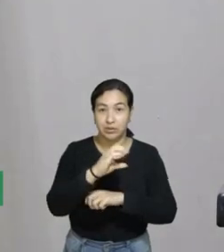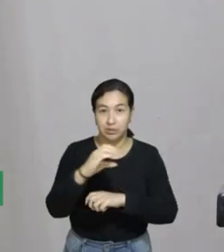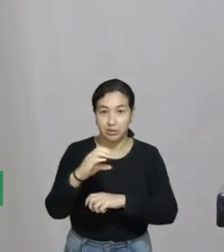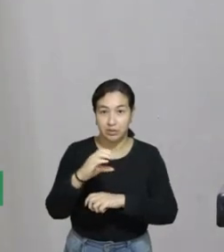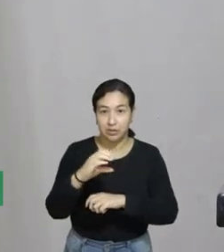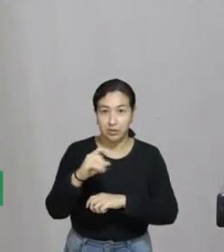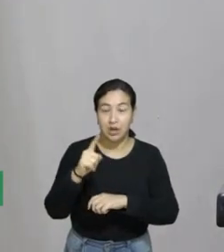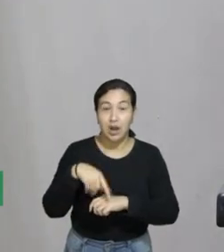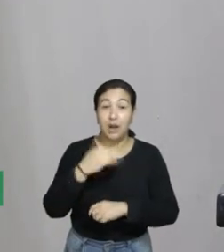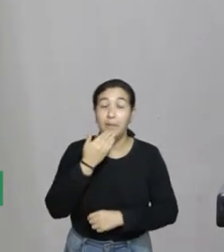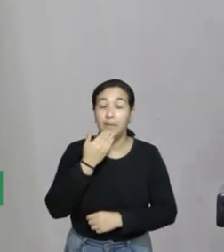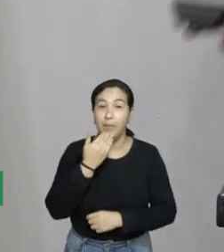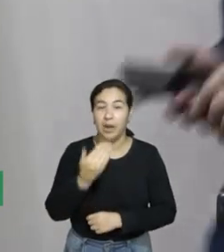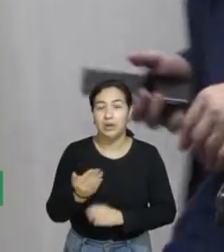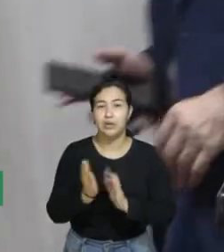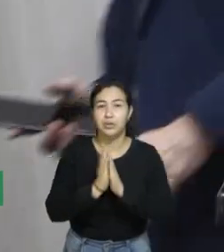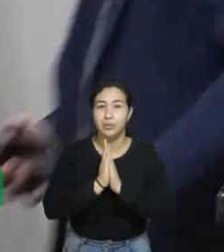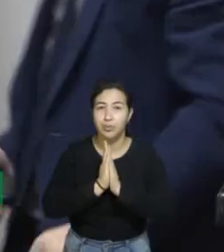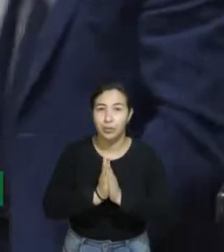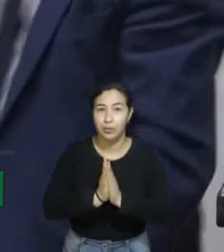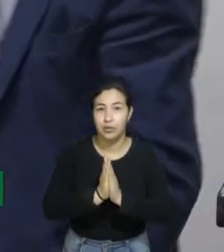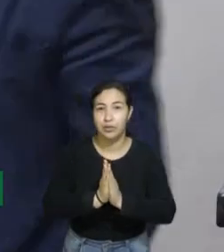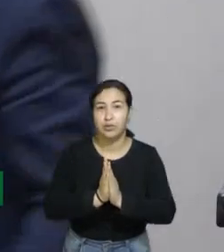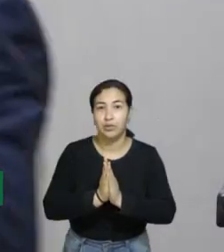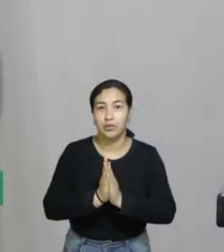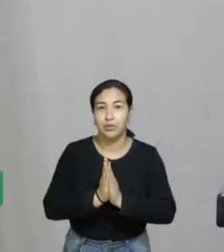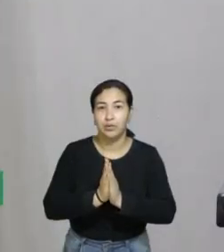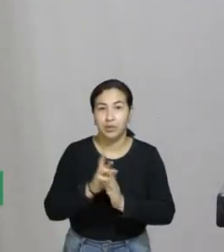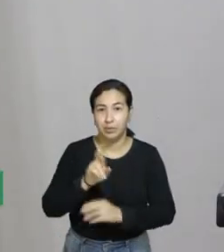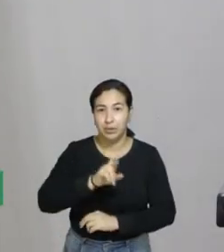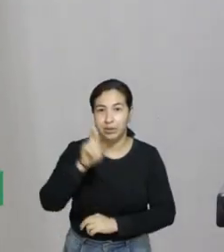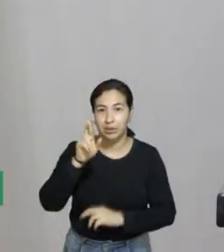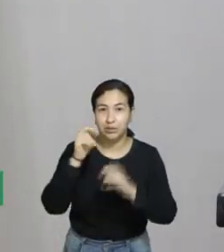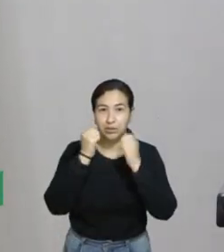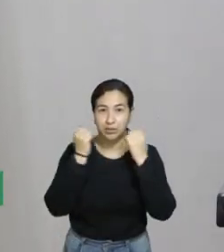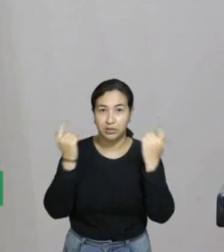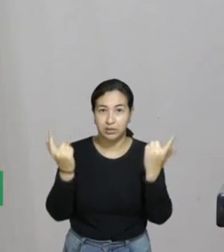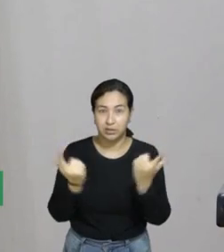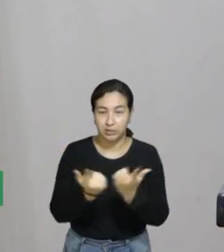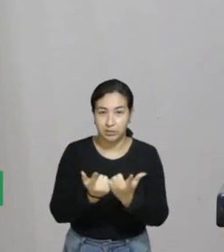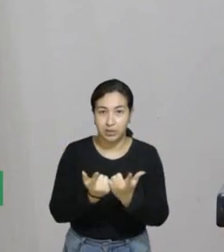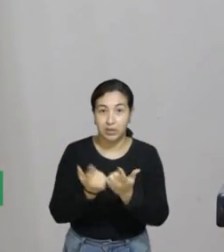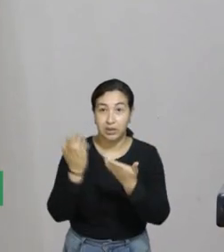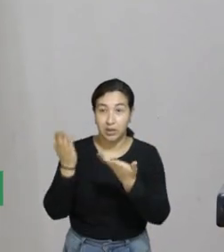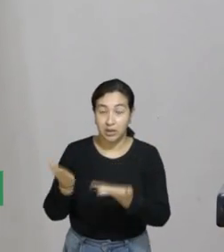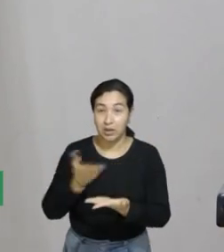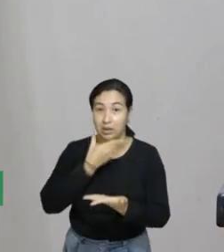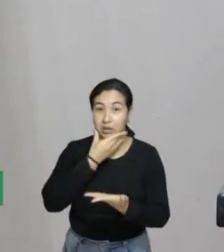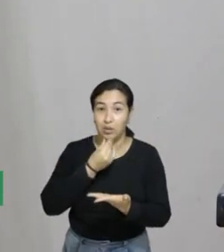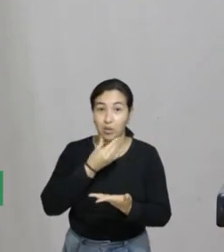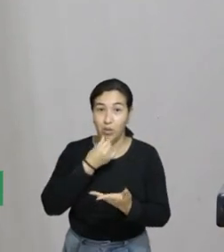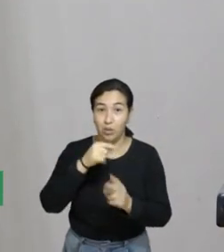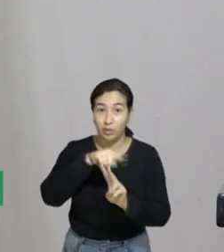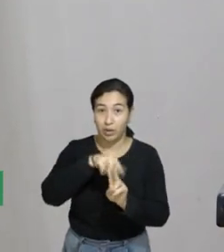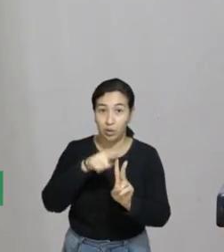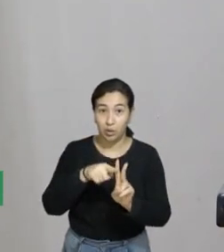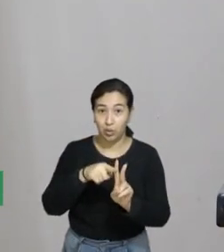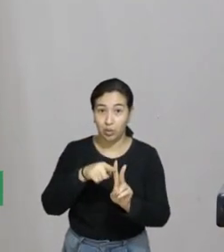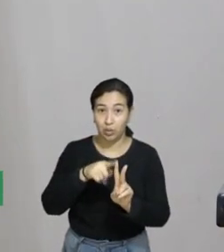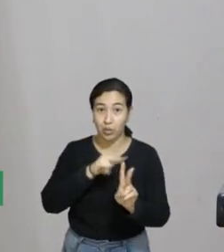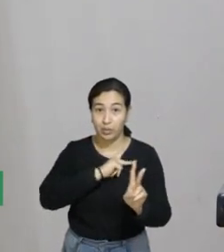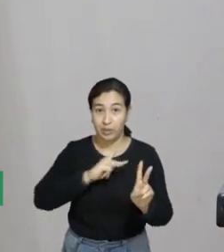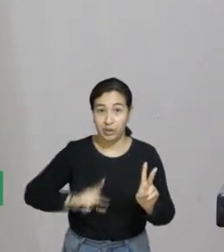um apelo que faço em nome da Assembleia Legislativa ao presidente da República e ao vice-presidente, em forma